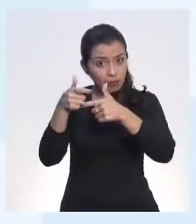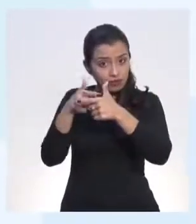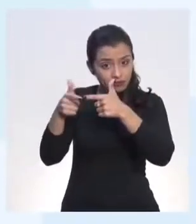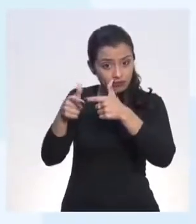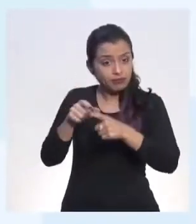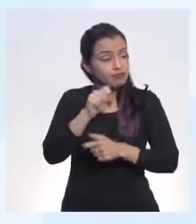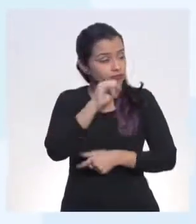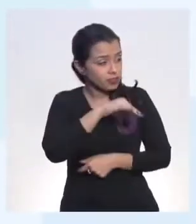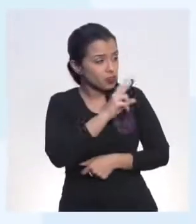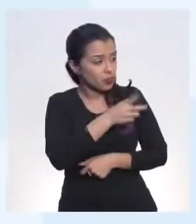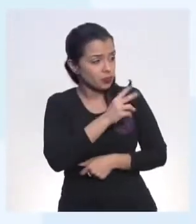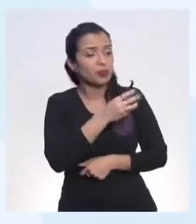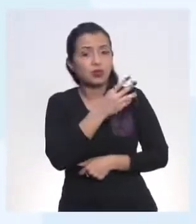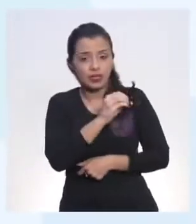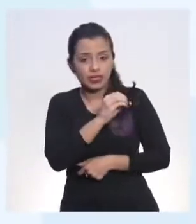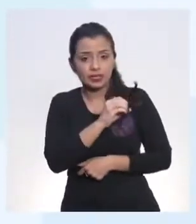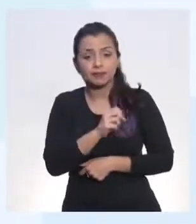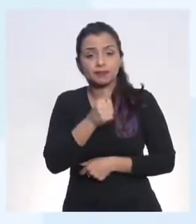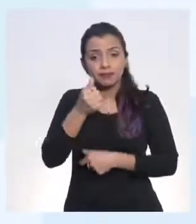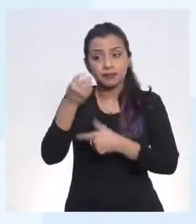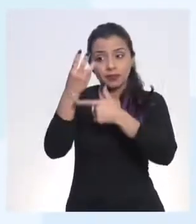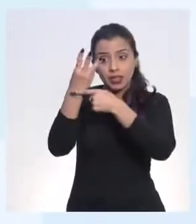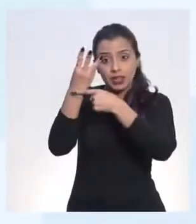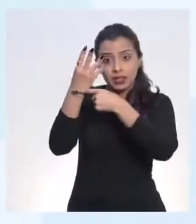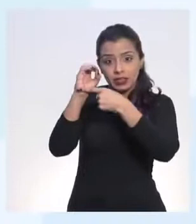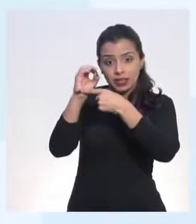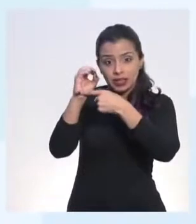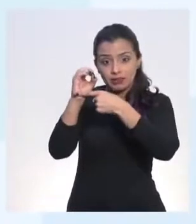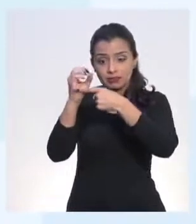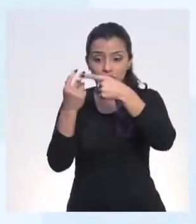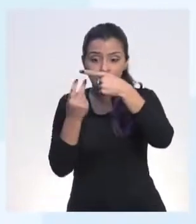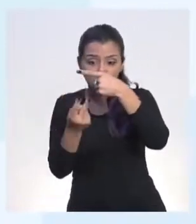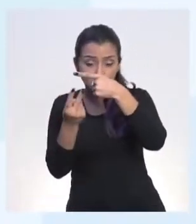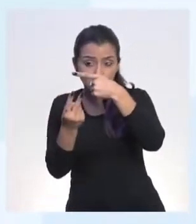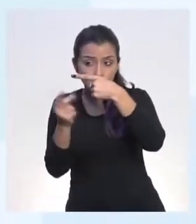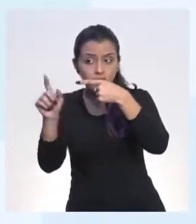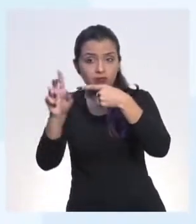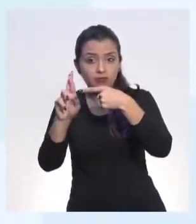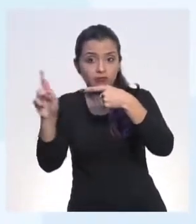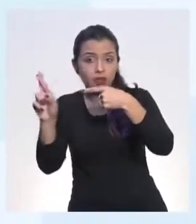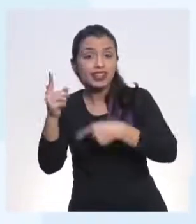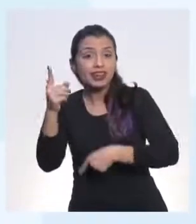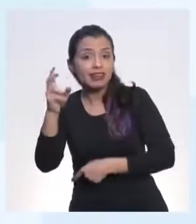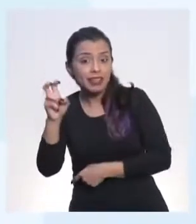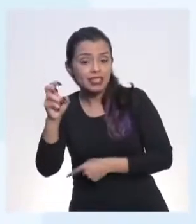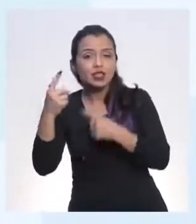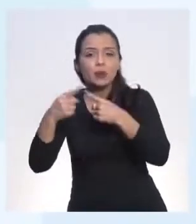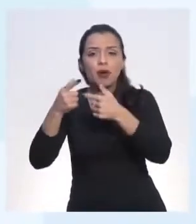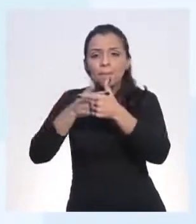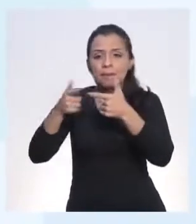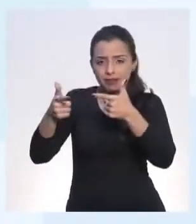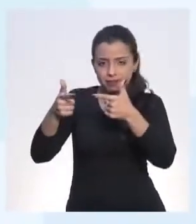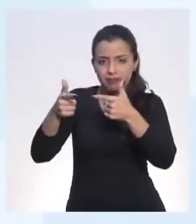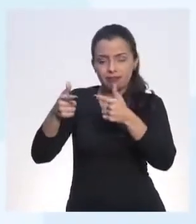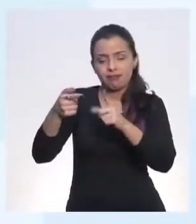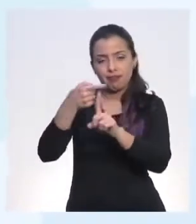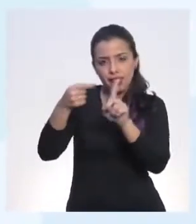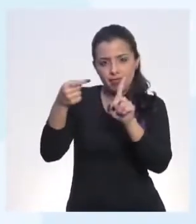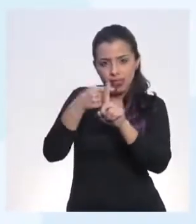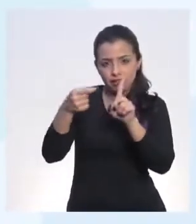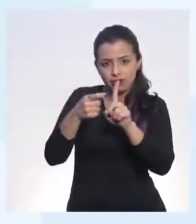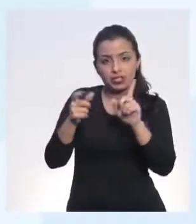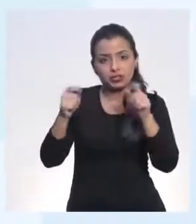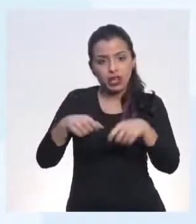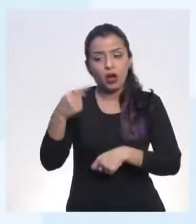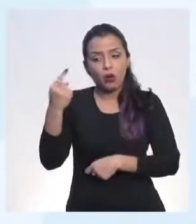O 30 eu consigo dividir por 2? Sim, que a metade é 15. Beleza. E assim por diante. Então, consigo dividir por 1, por